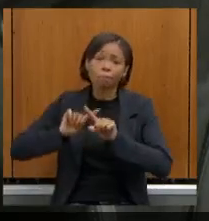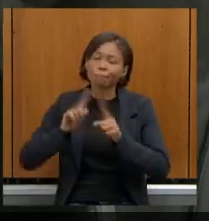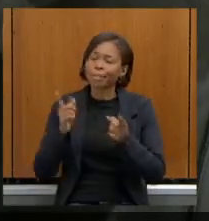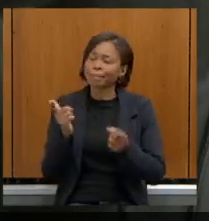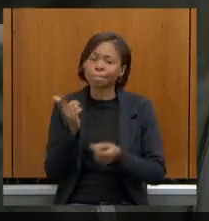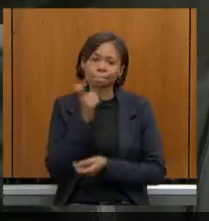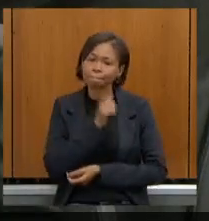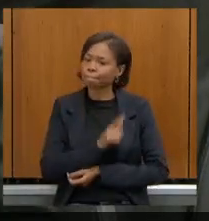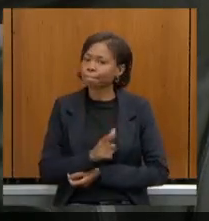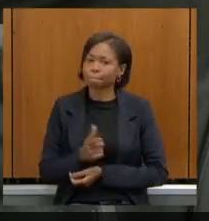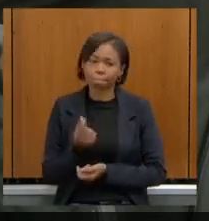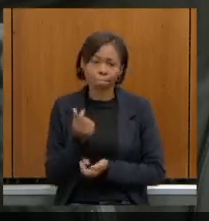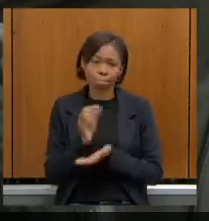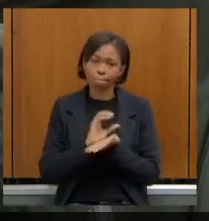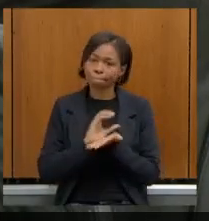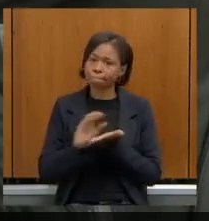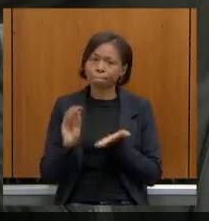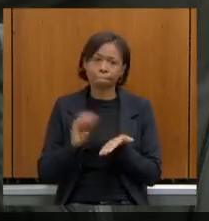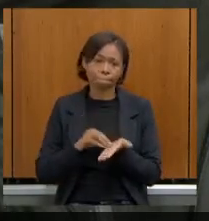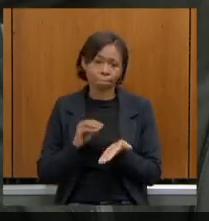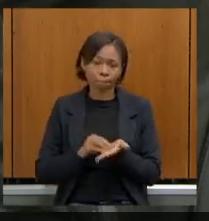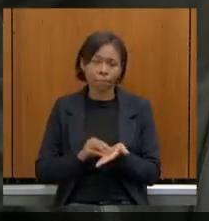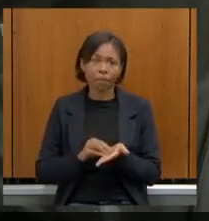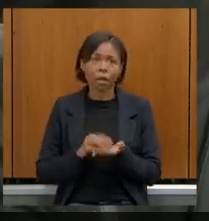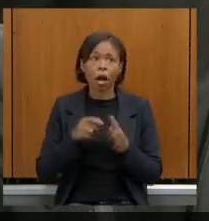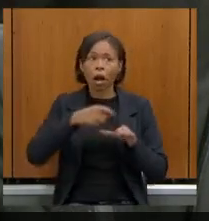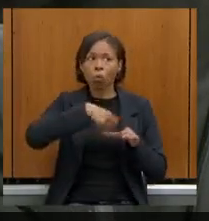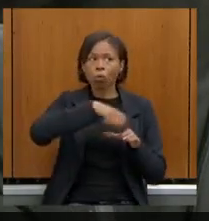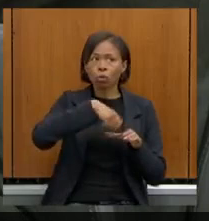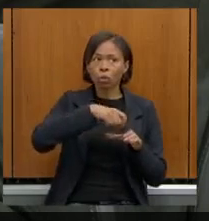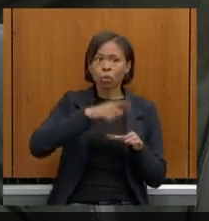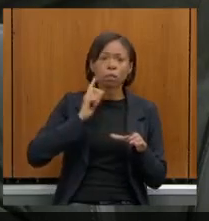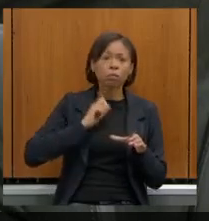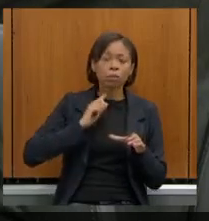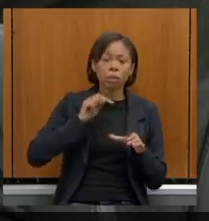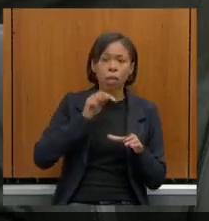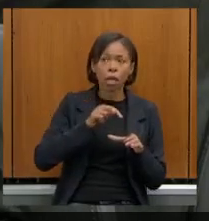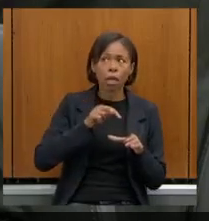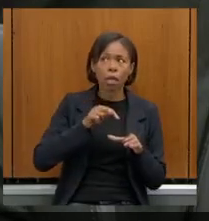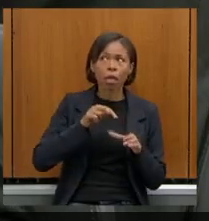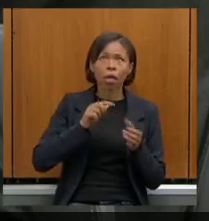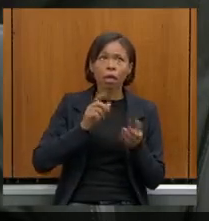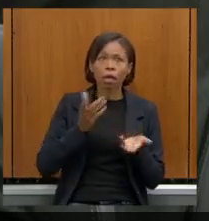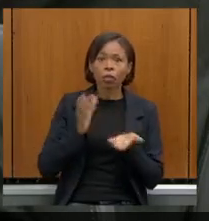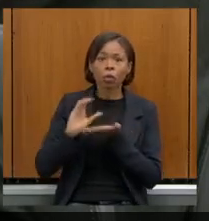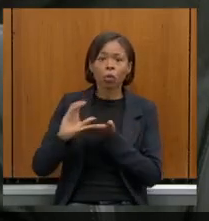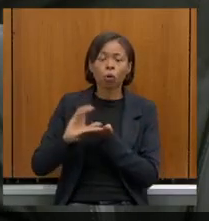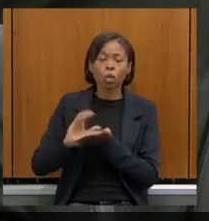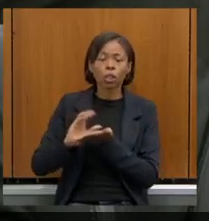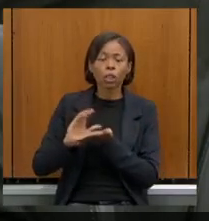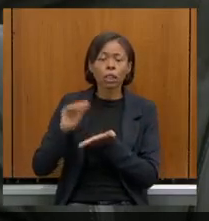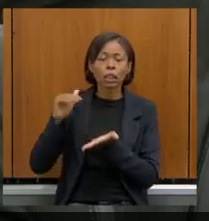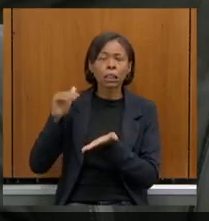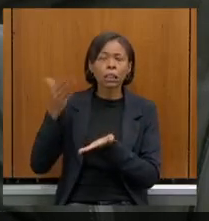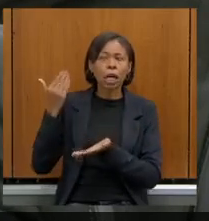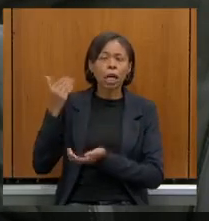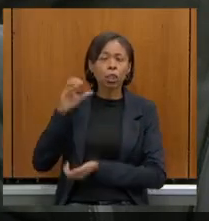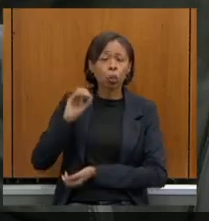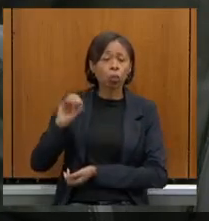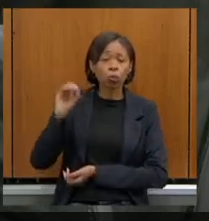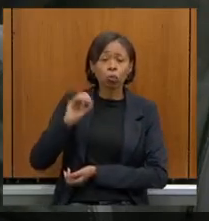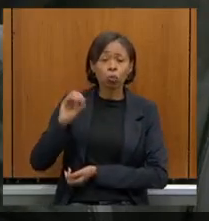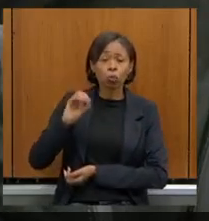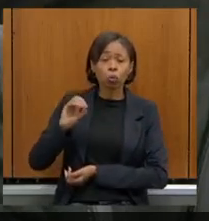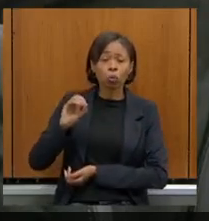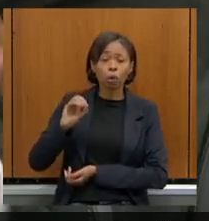Mineira nós já temos o recurso em conta desde outubro só precisa publicar para a gente gastar o dinheiro e não publica desde